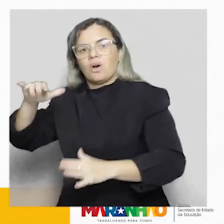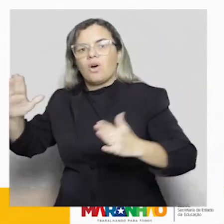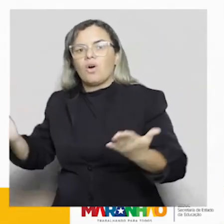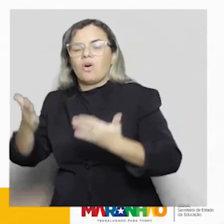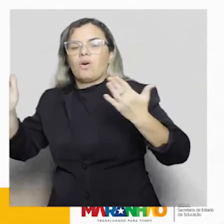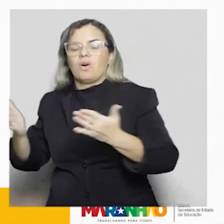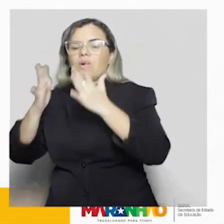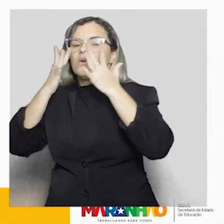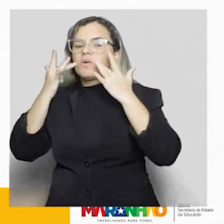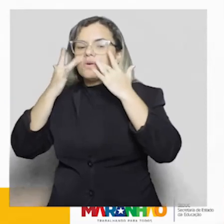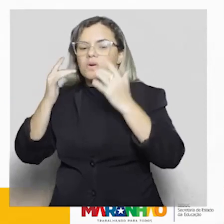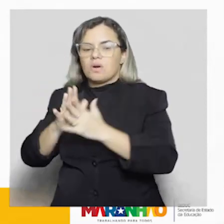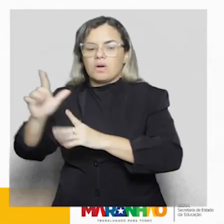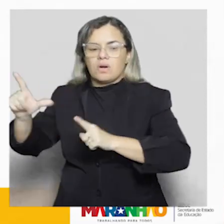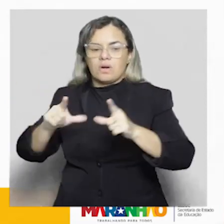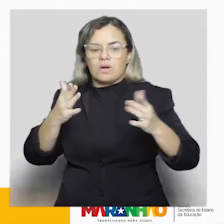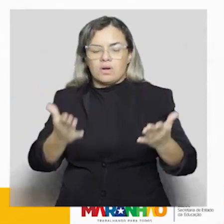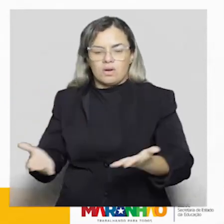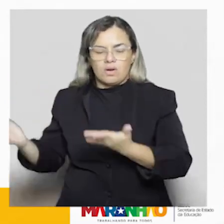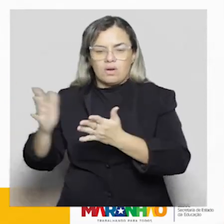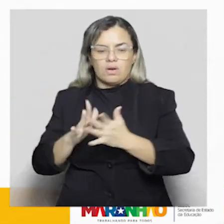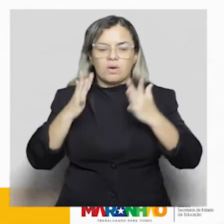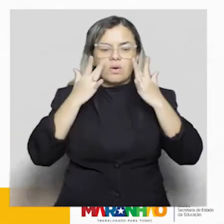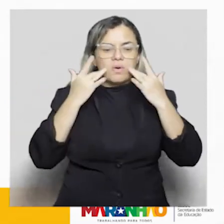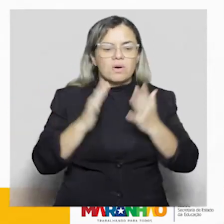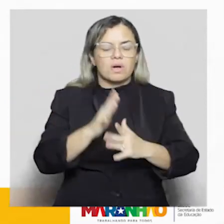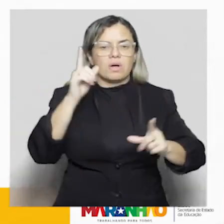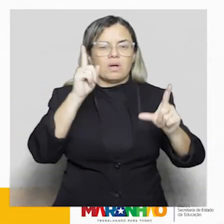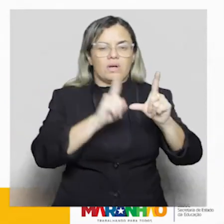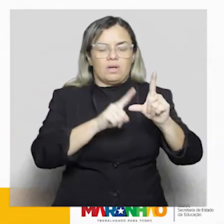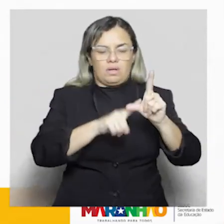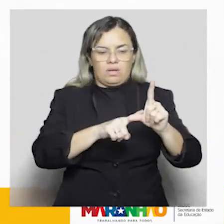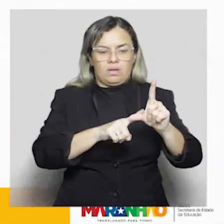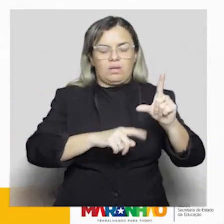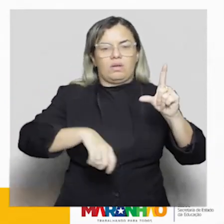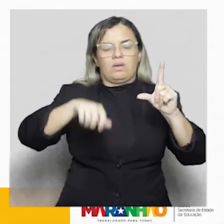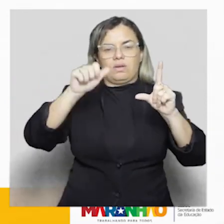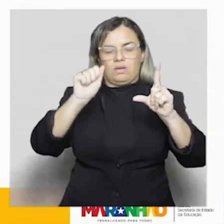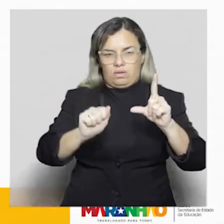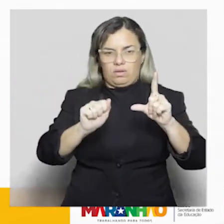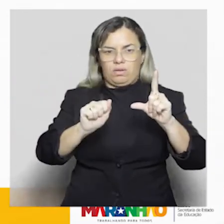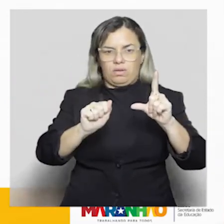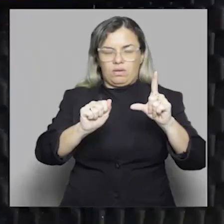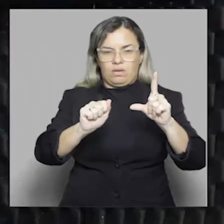gente fala sobre a obra de Bispo do Rosário, a gente está falando de, nesse caso,